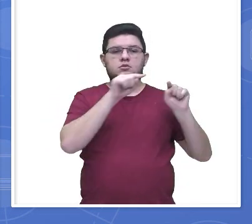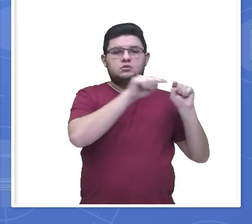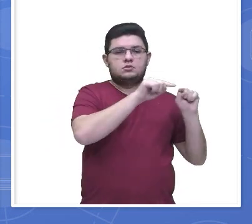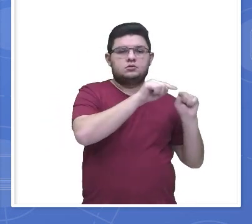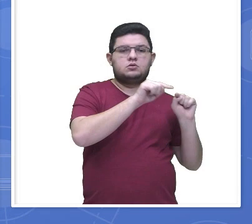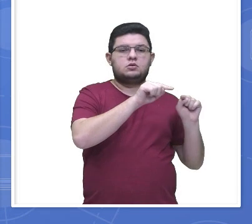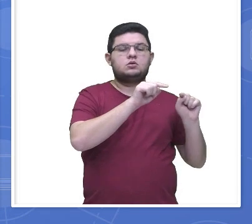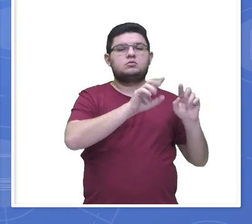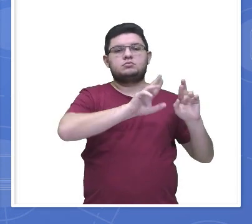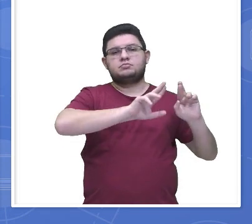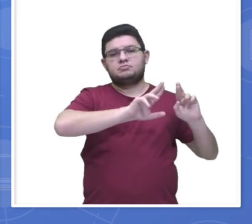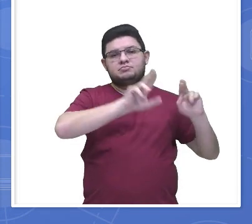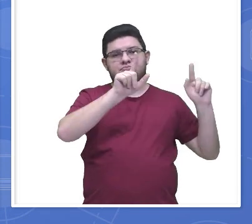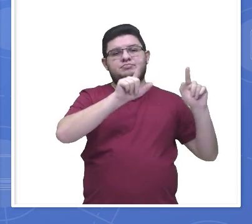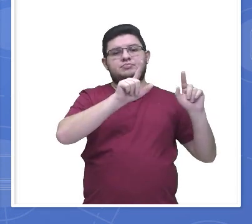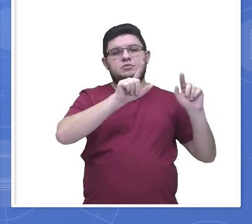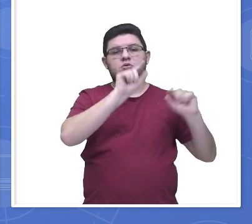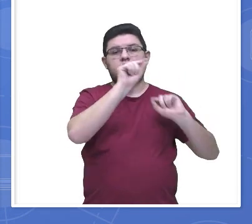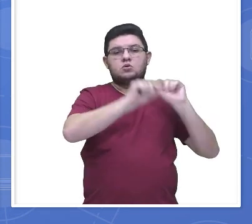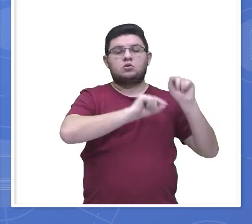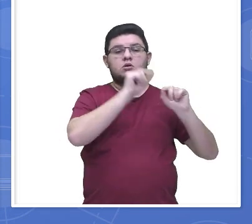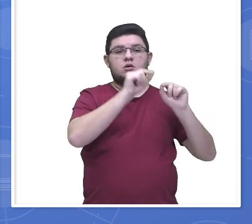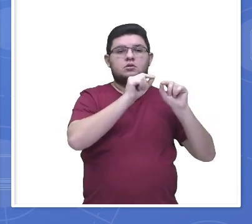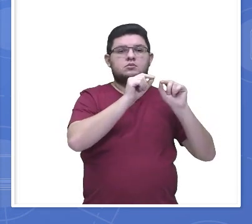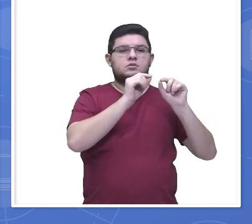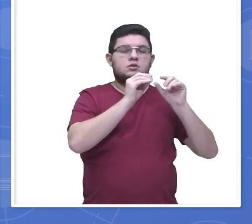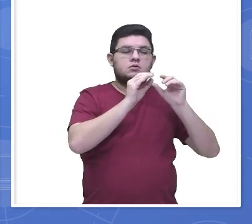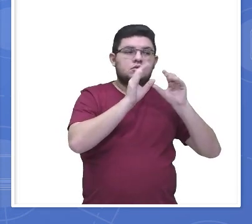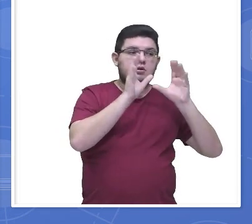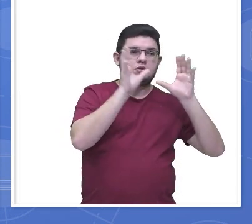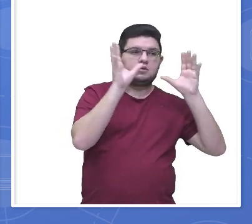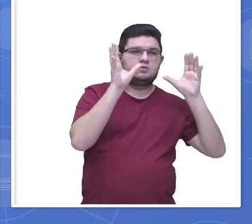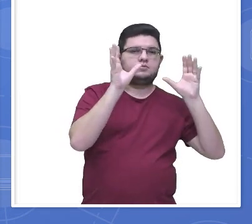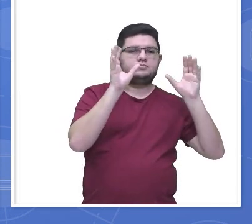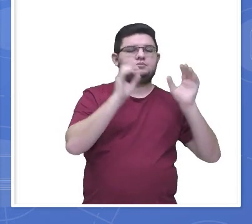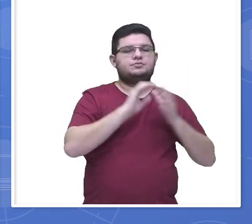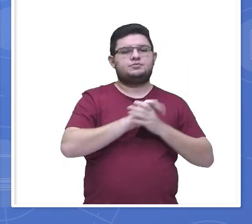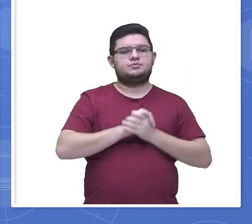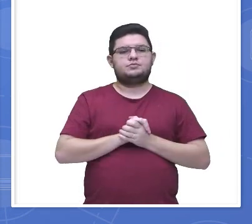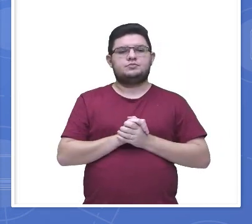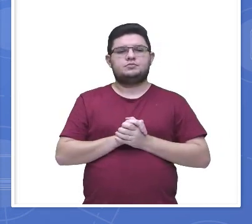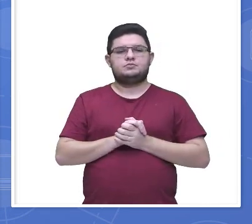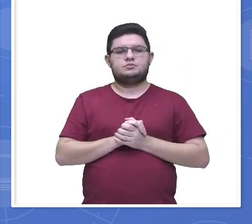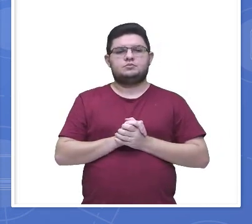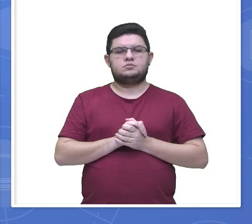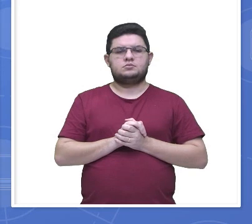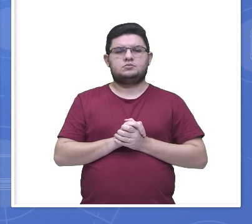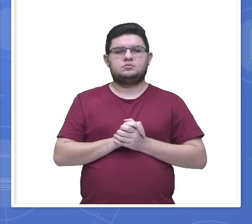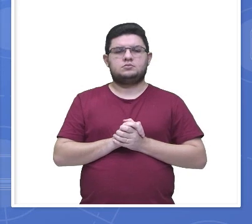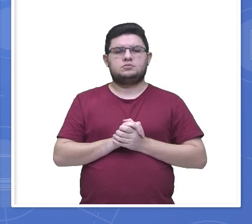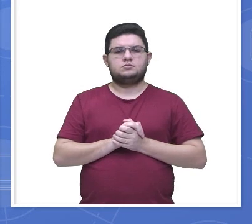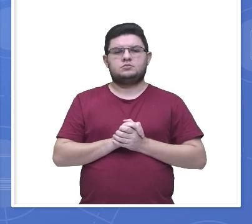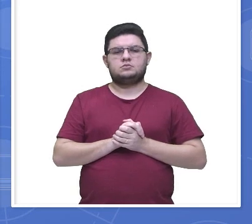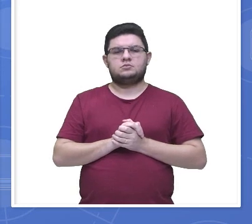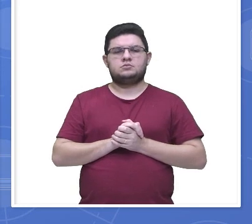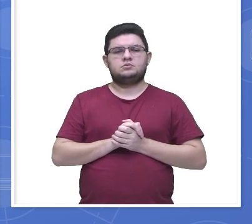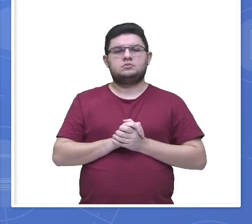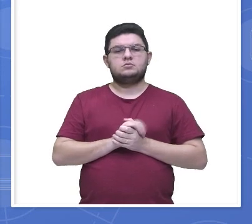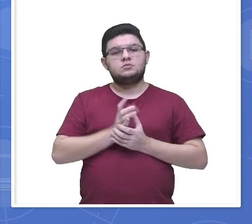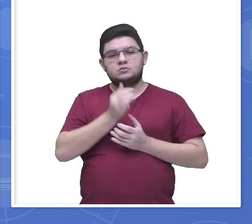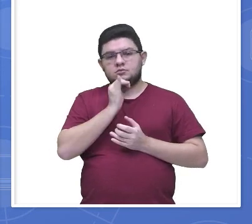ter a ação oposta, que é dilatar a pupila. Um outro exemplo, quando a gente está